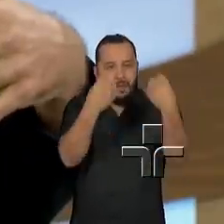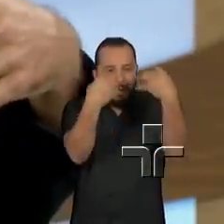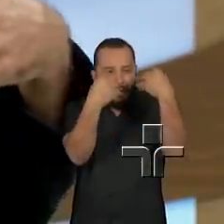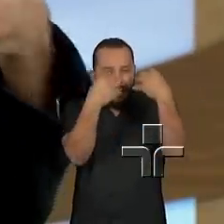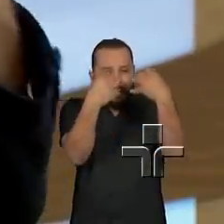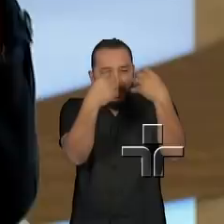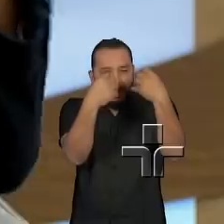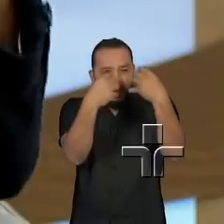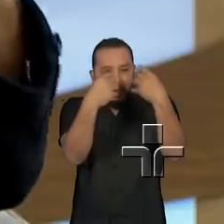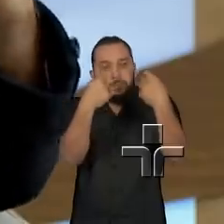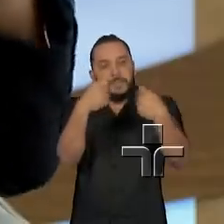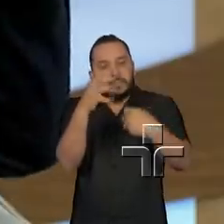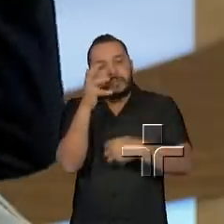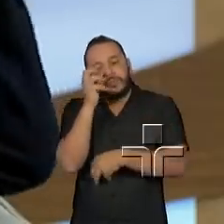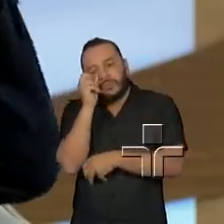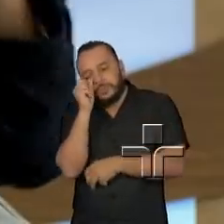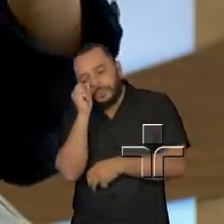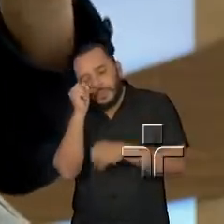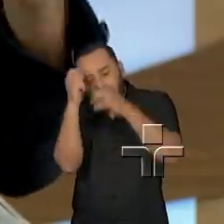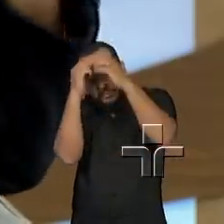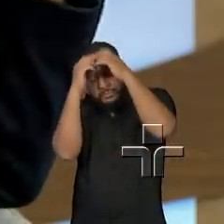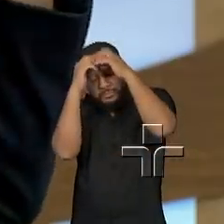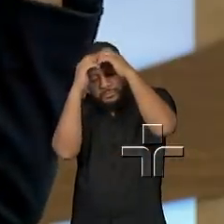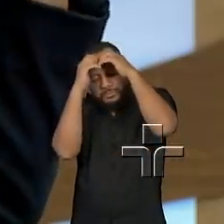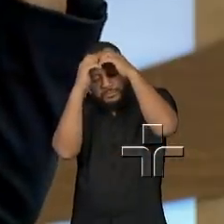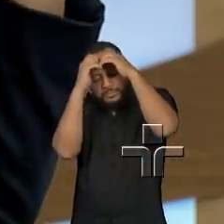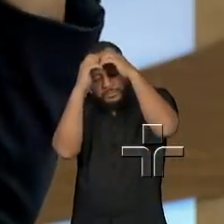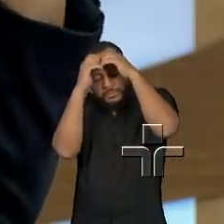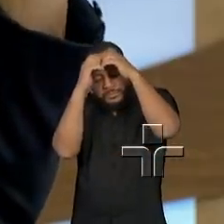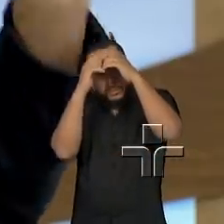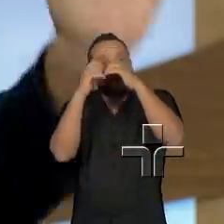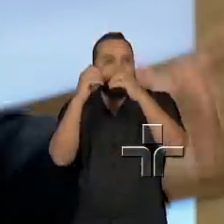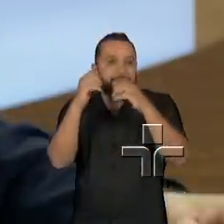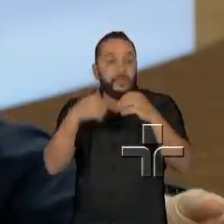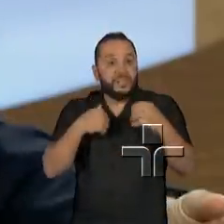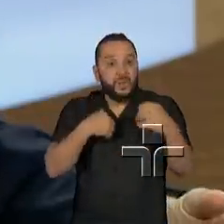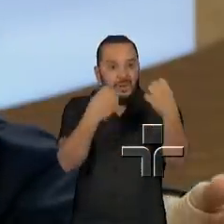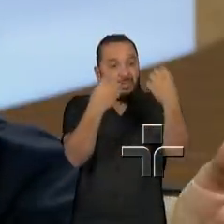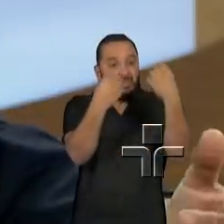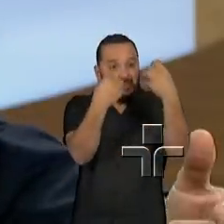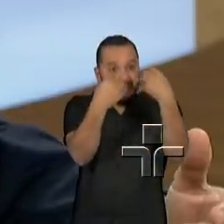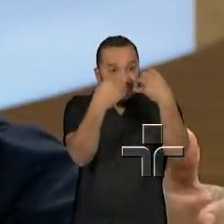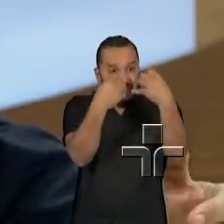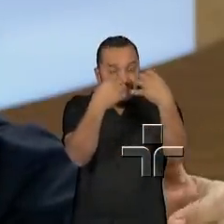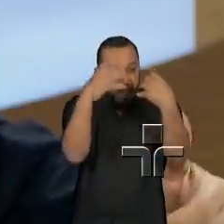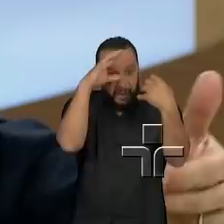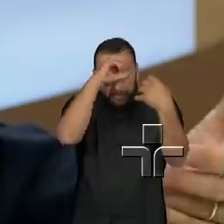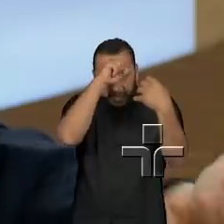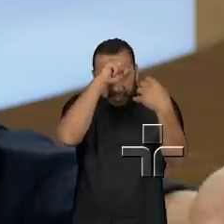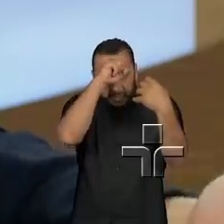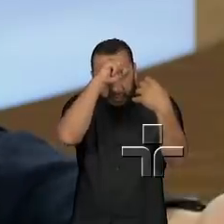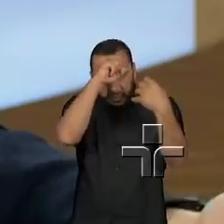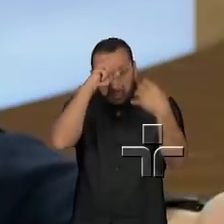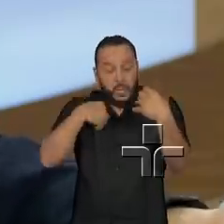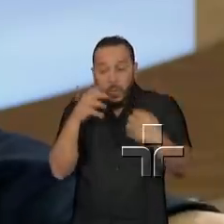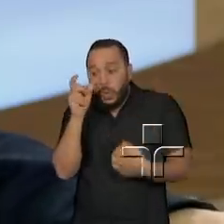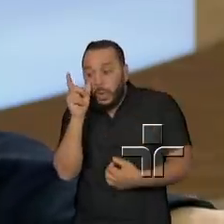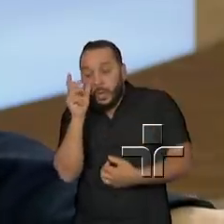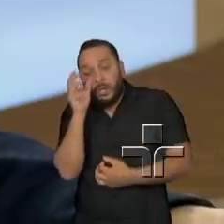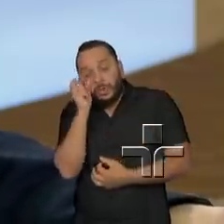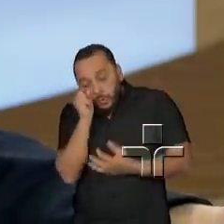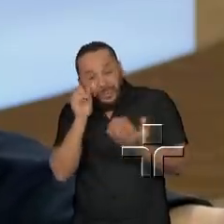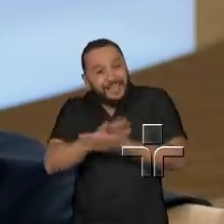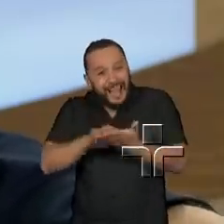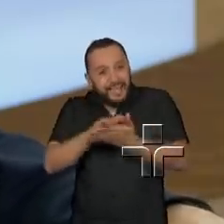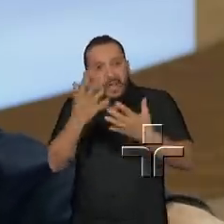consolidar e com uma única prova em que você descarrega o que sabe e depois esquece do assunto. Então, a existência de salas de sono nas